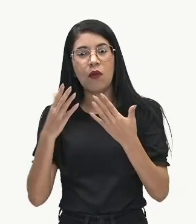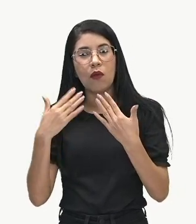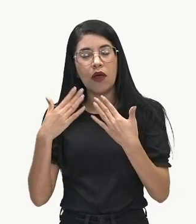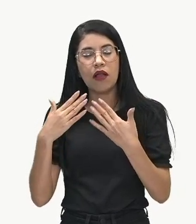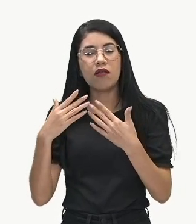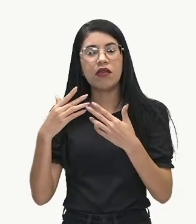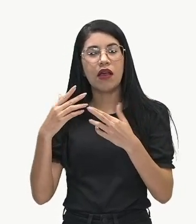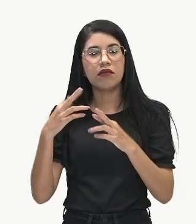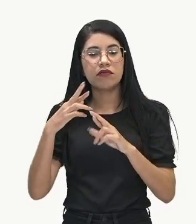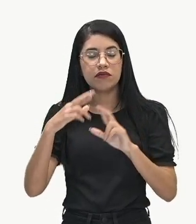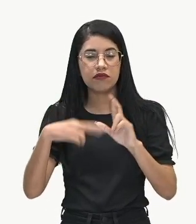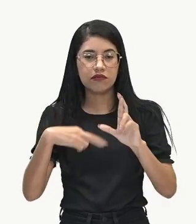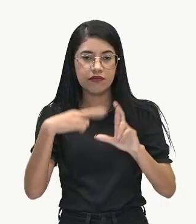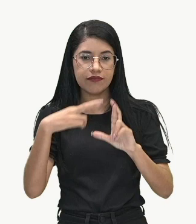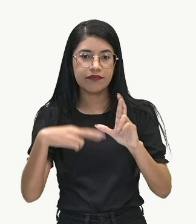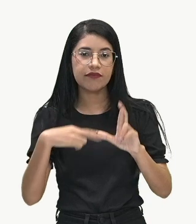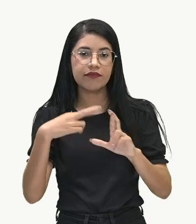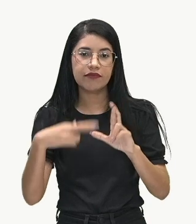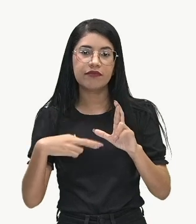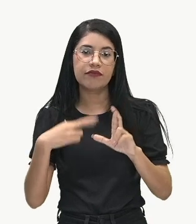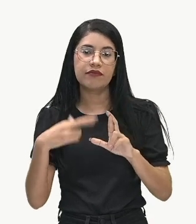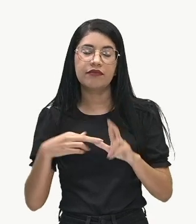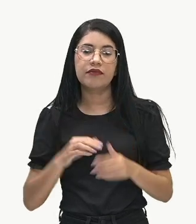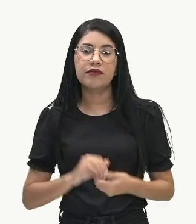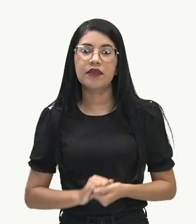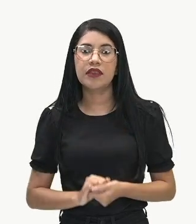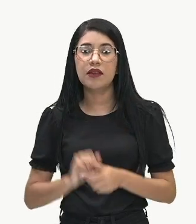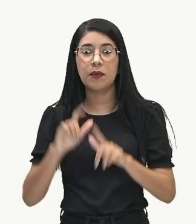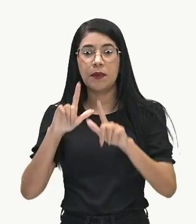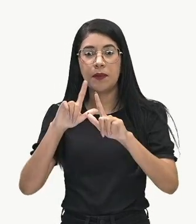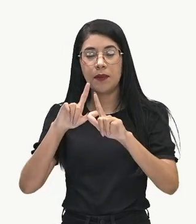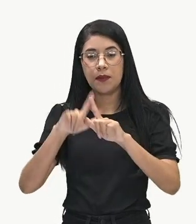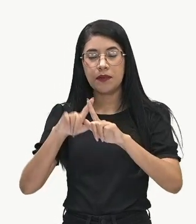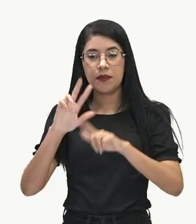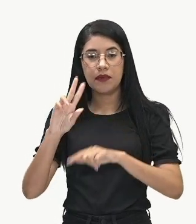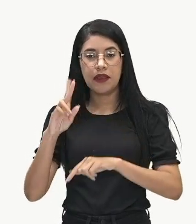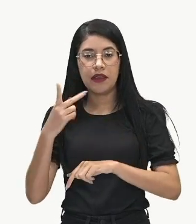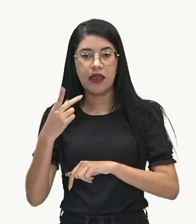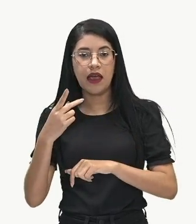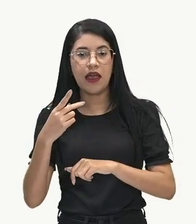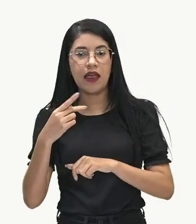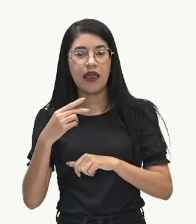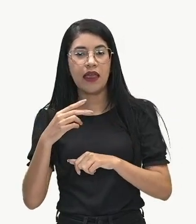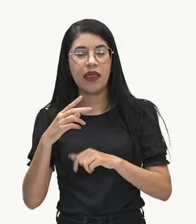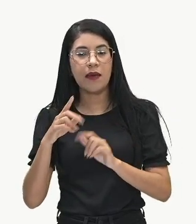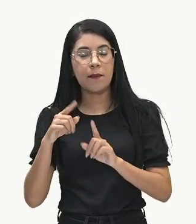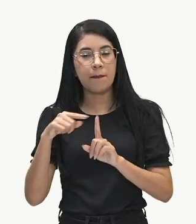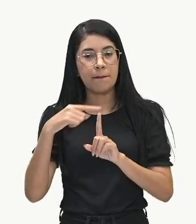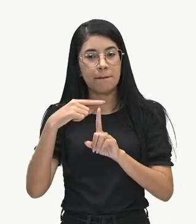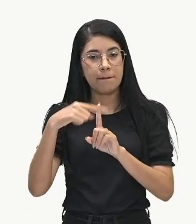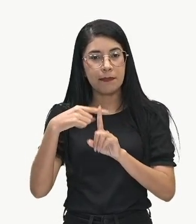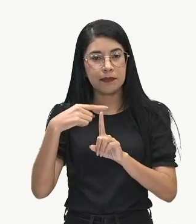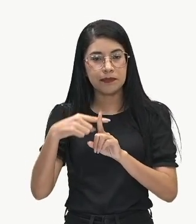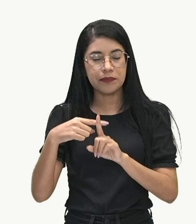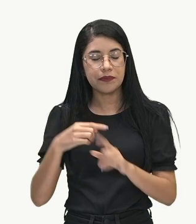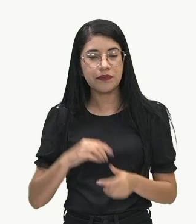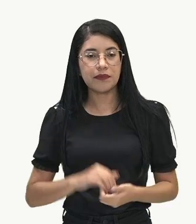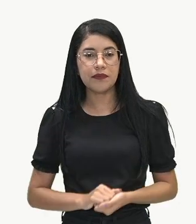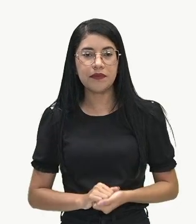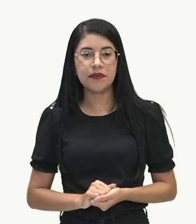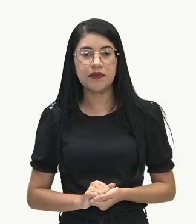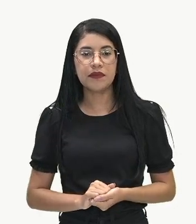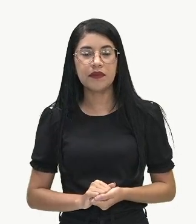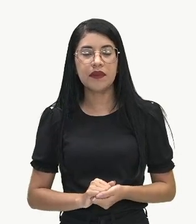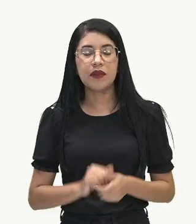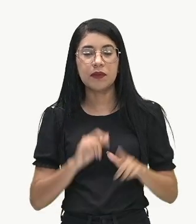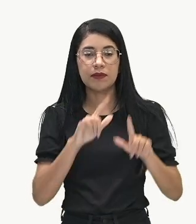reagindo, tá? E nesse caso, o ΔH vai ser maior que zero. Então, novamente, a gente tem